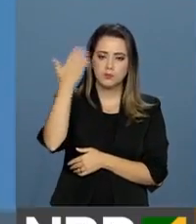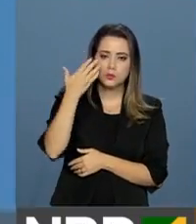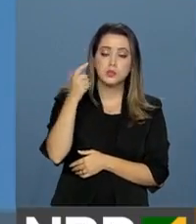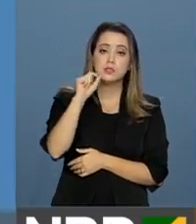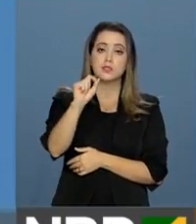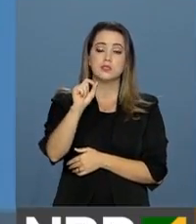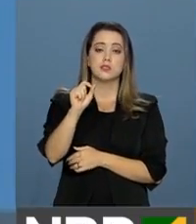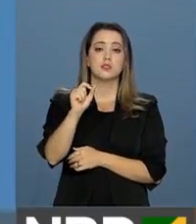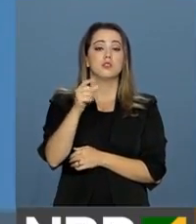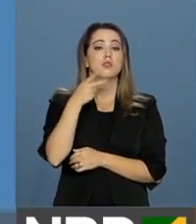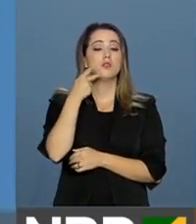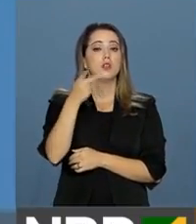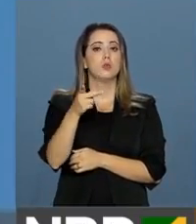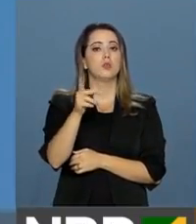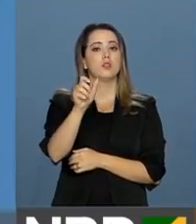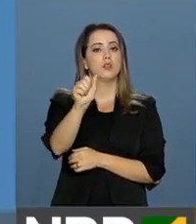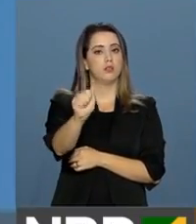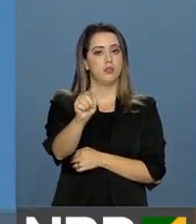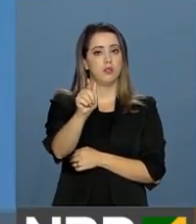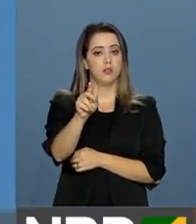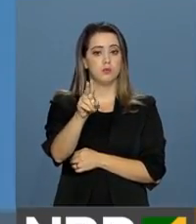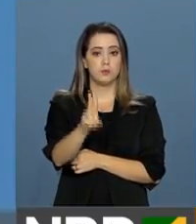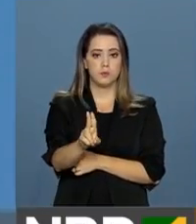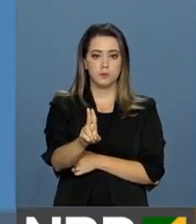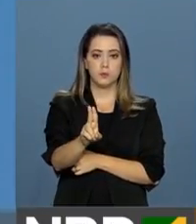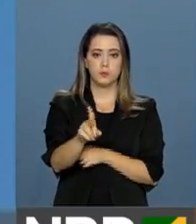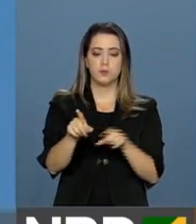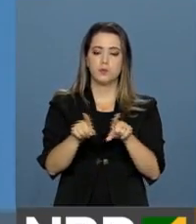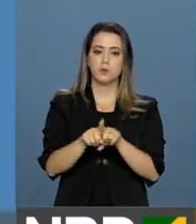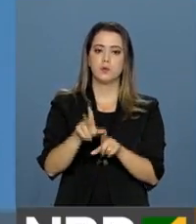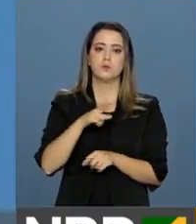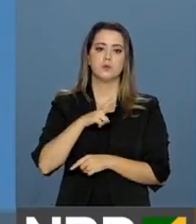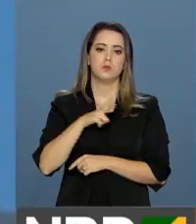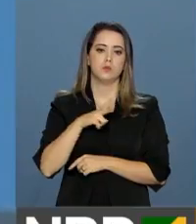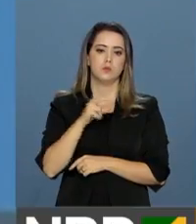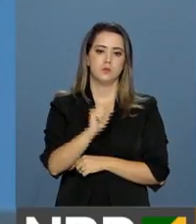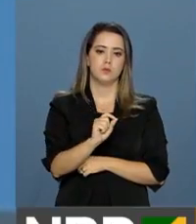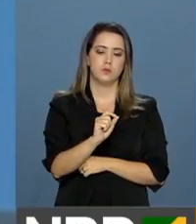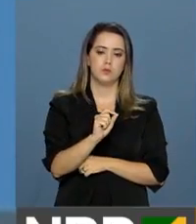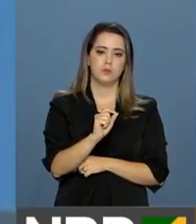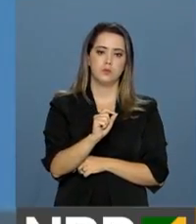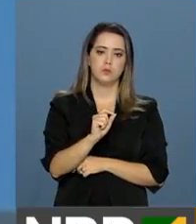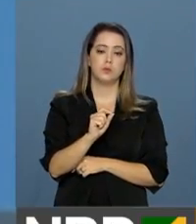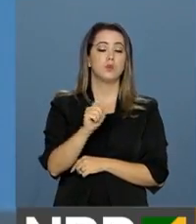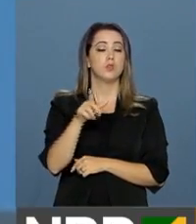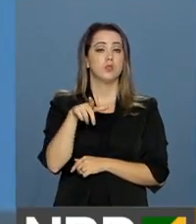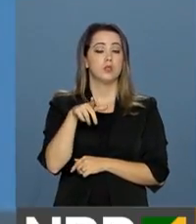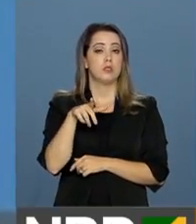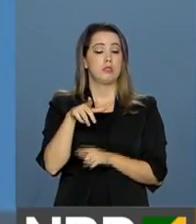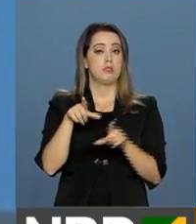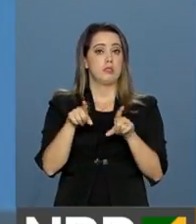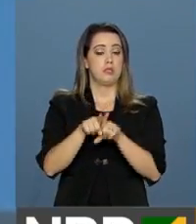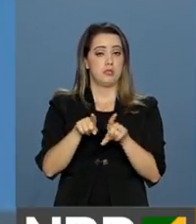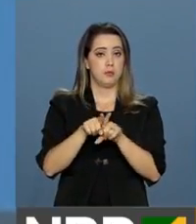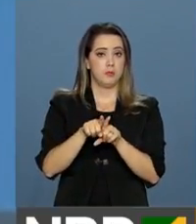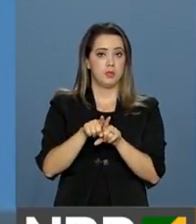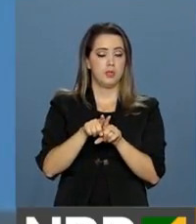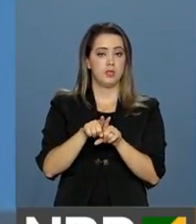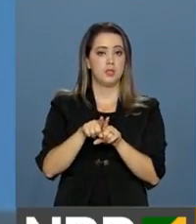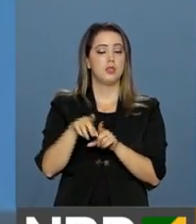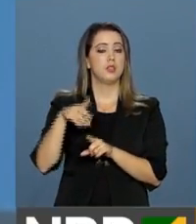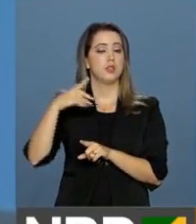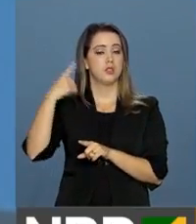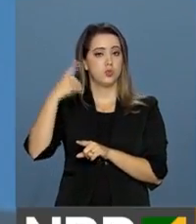respeito da advocacia em geral e no particular da advocacia pública ah eu me